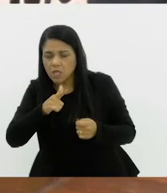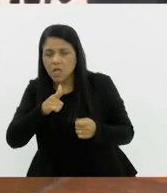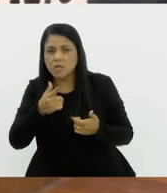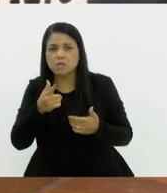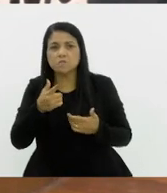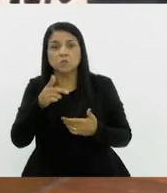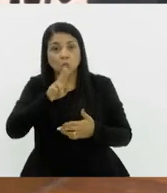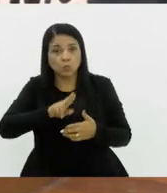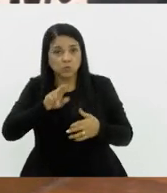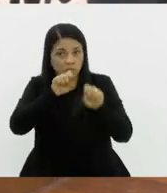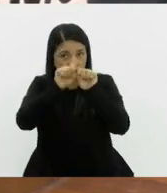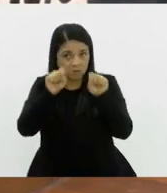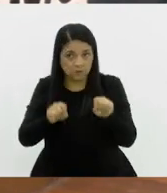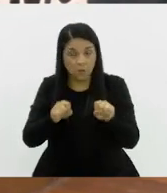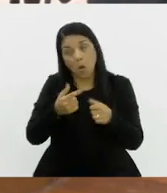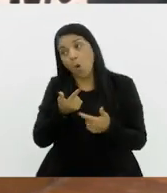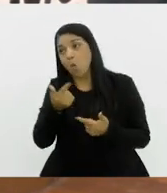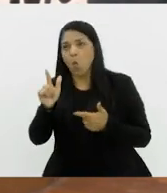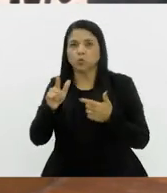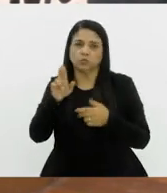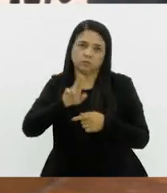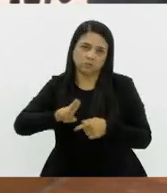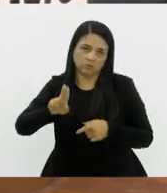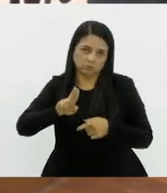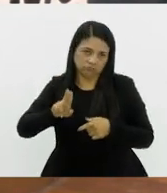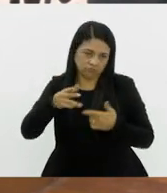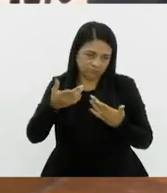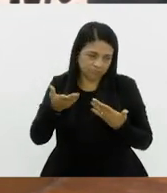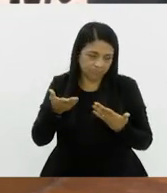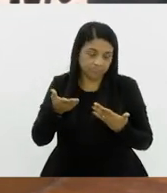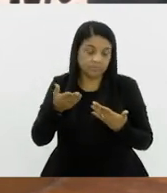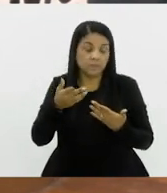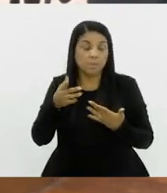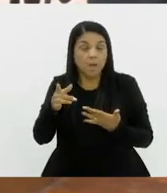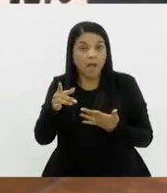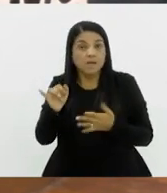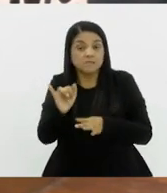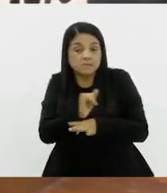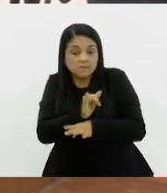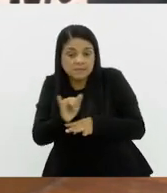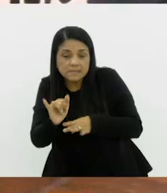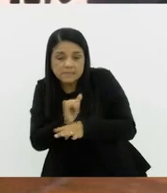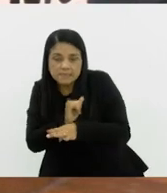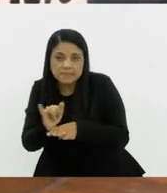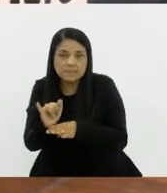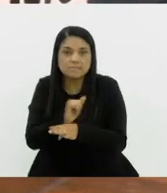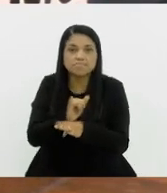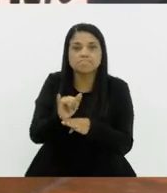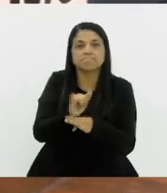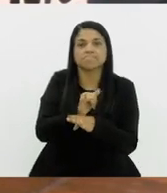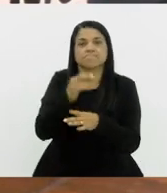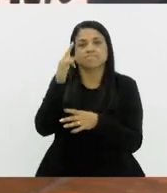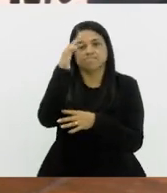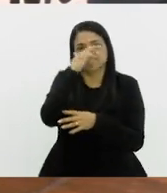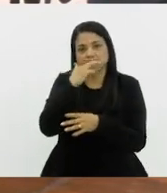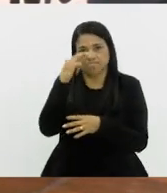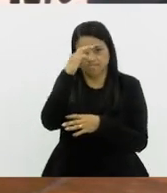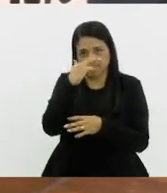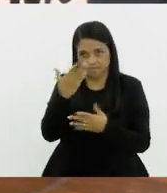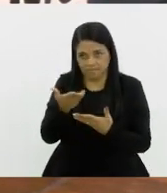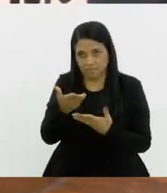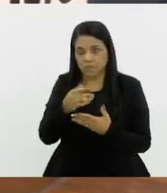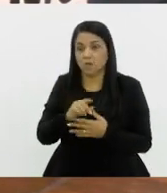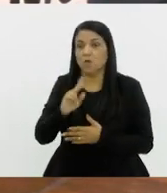sistema? Não como a única saída, mas como uma ferramenta, né, de fiscalização. O